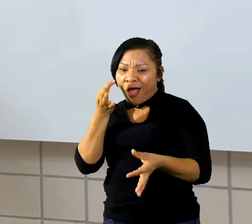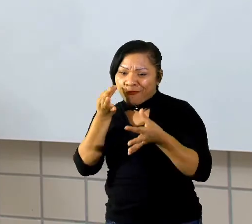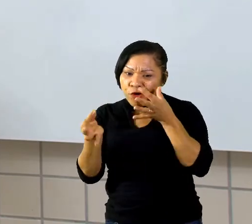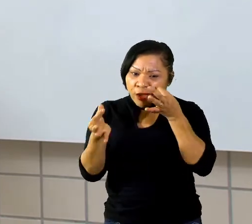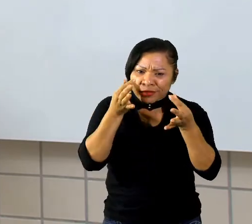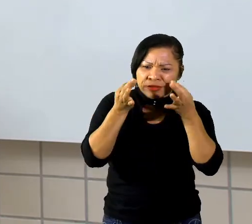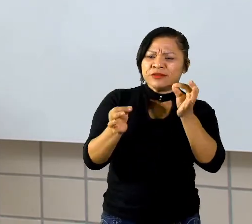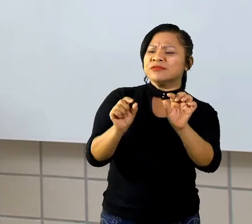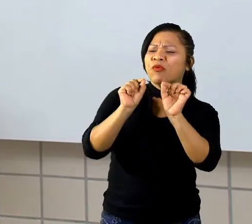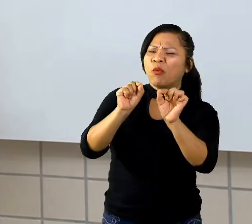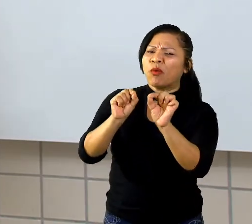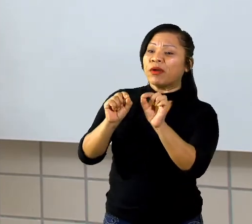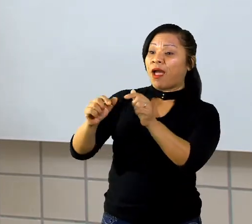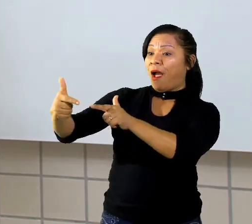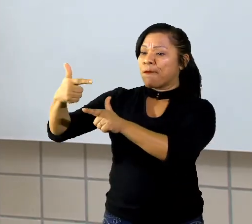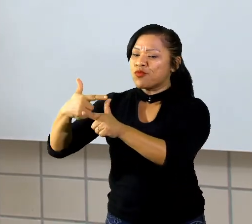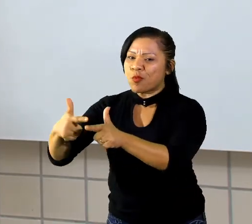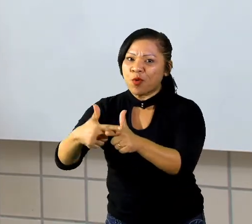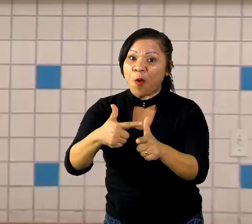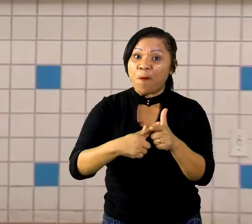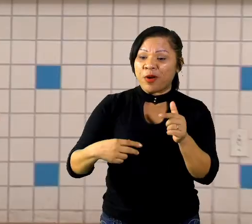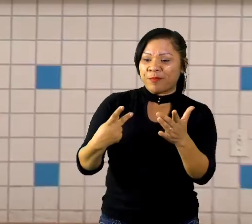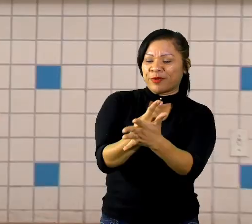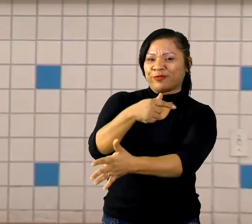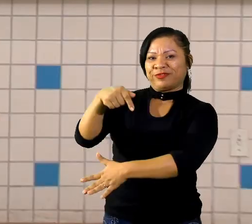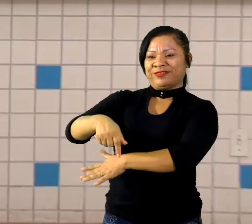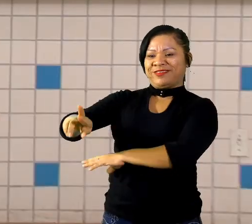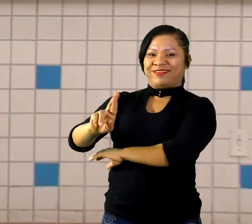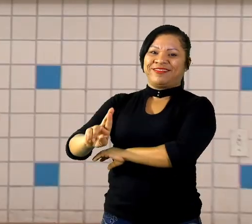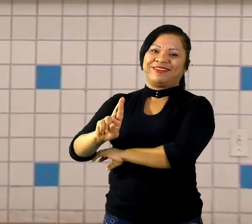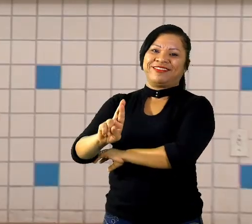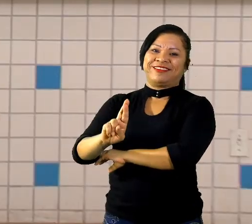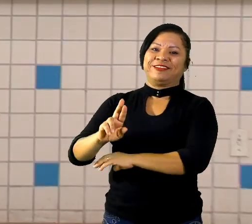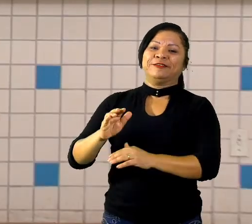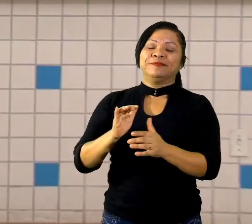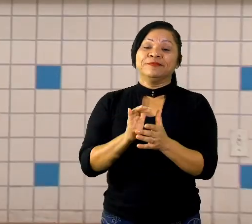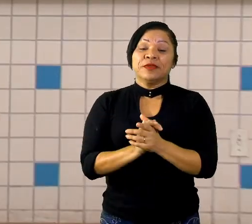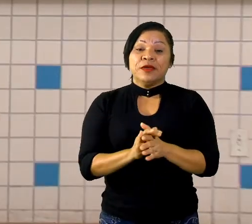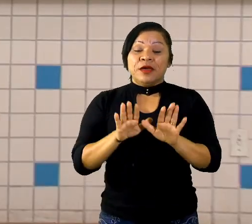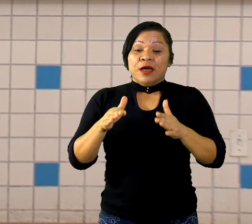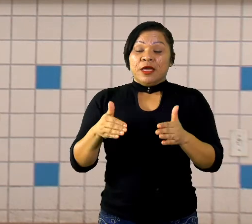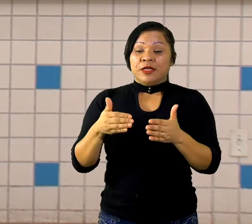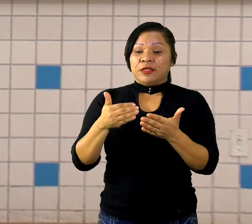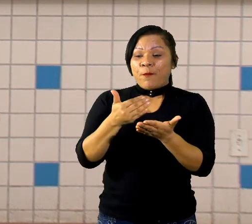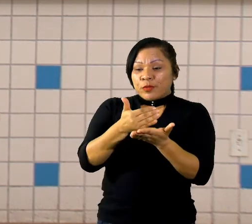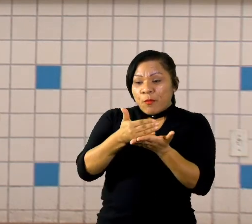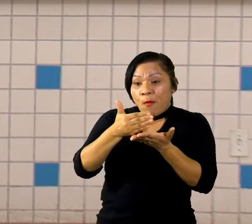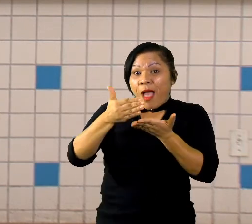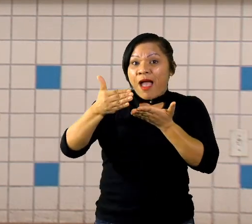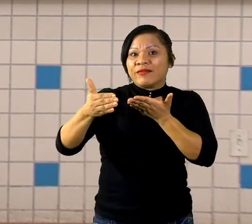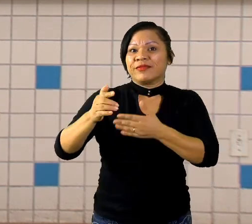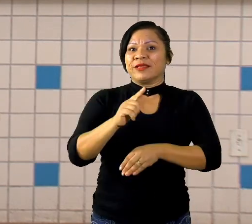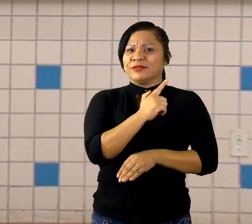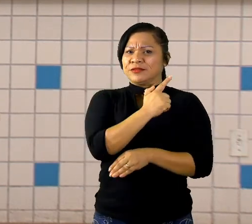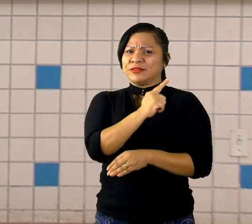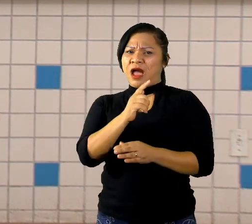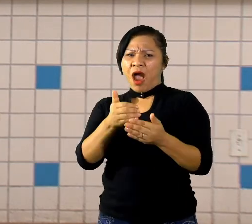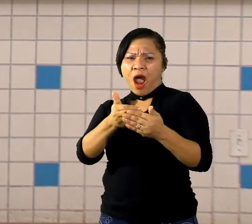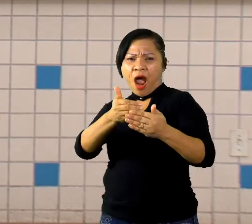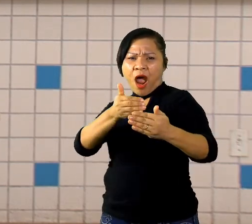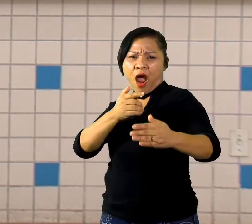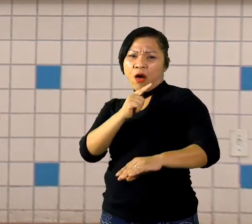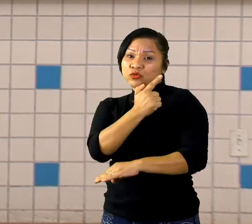problemas que aconteciam nessa região. Por ser uma extensão de Goiás, o norte acabava